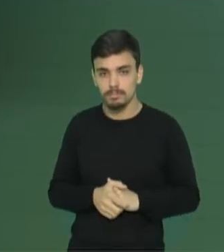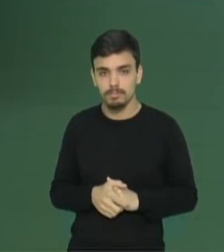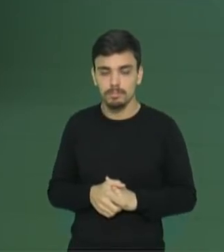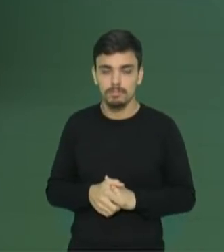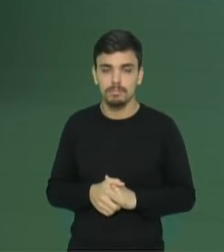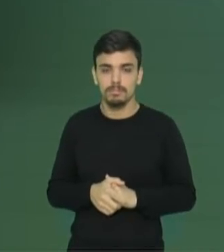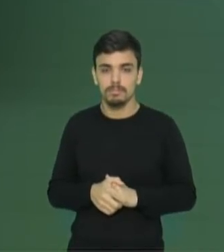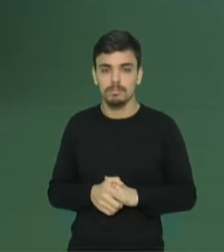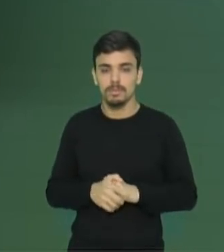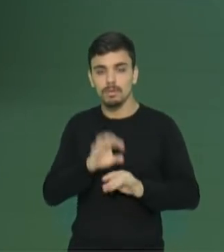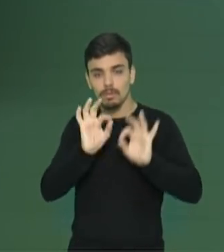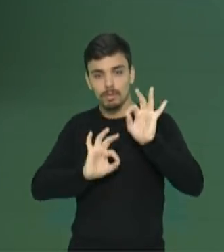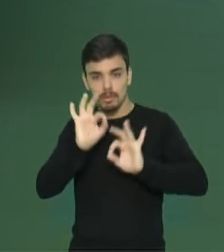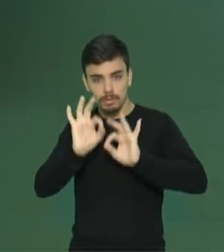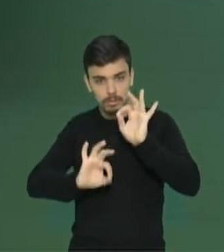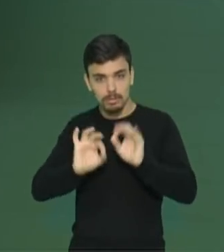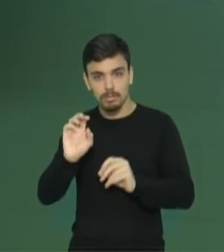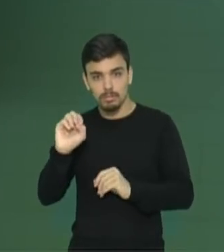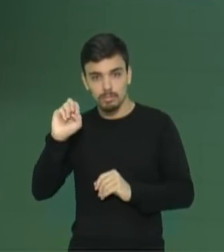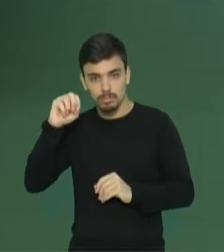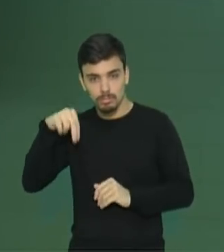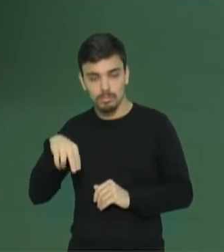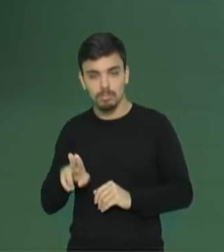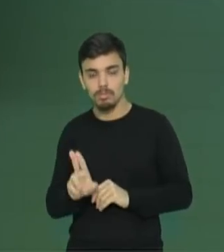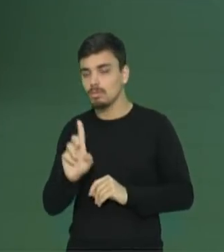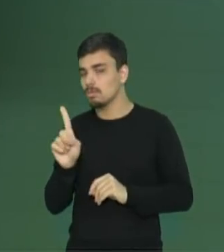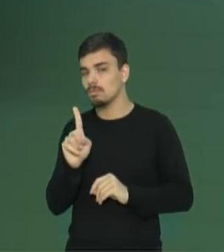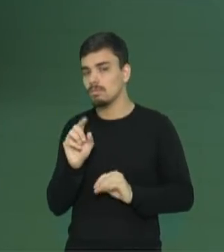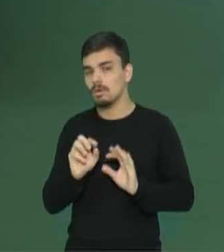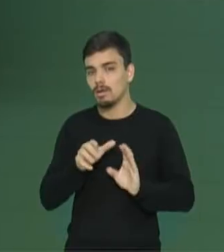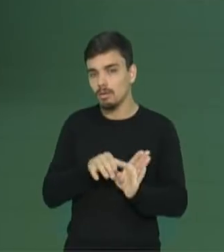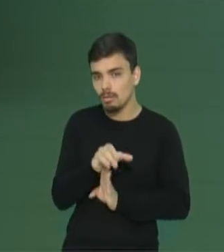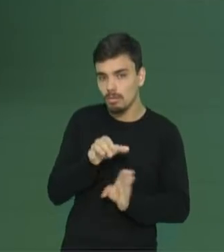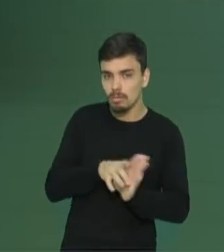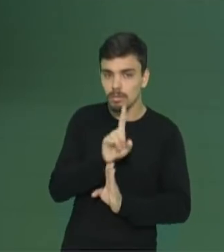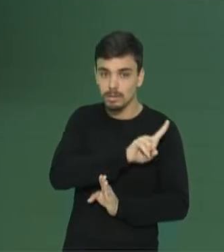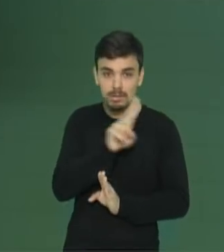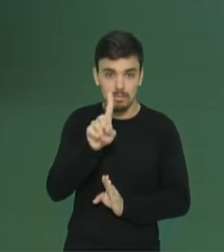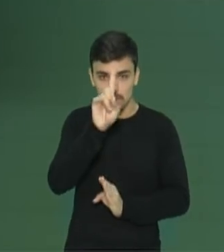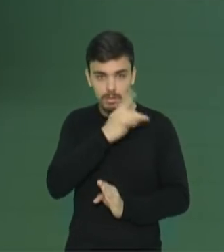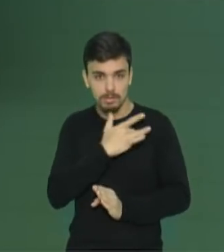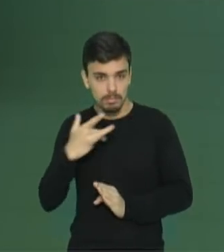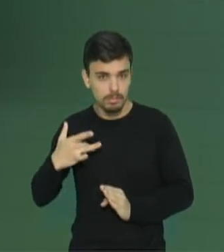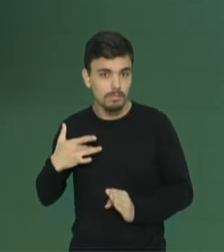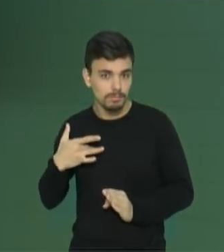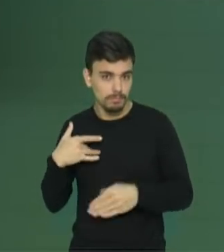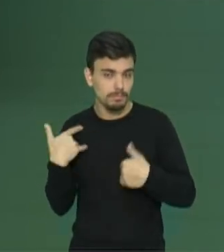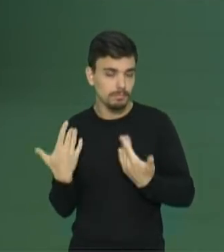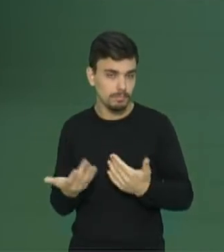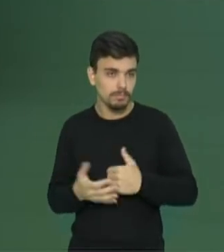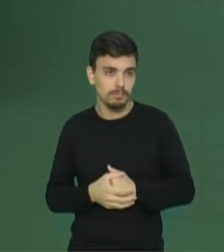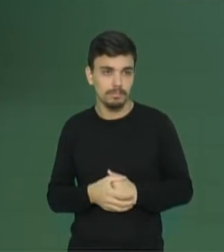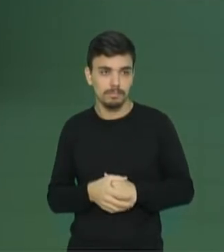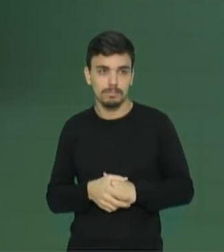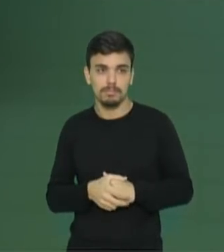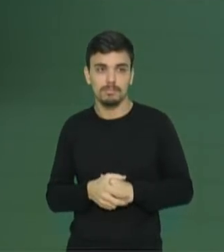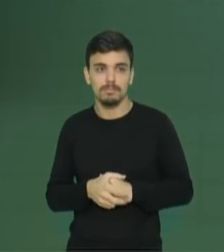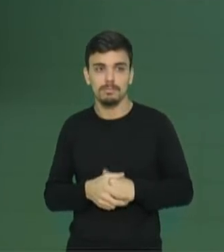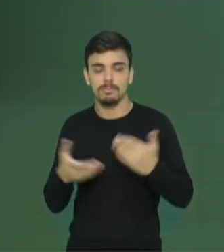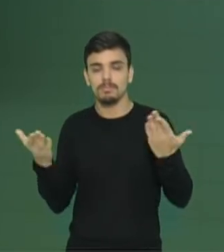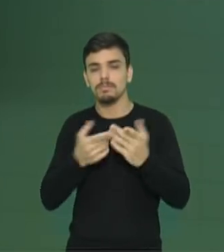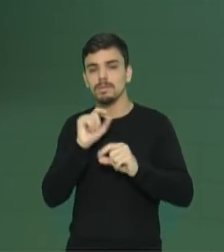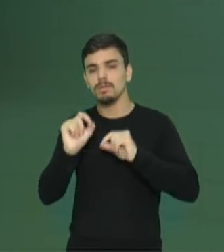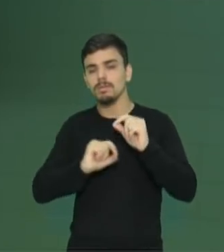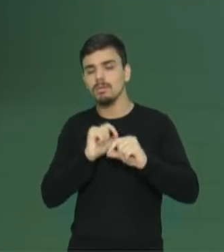Pessoal, a Organização das Nações Unidas não iria recomendar se realmente não fosse saudável. Pensem por esse lado. Mas vamos